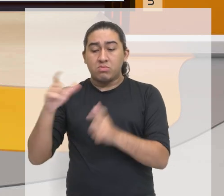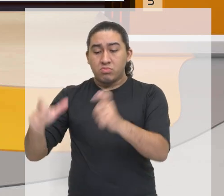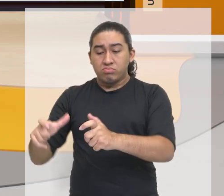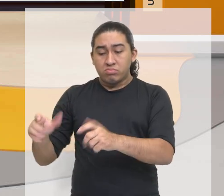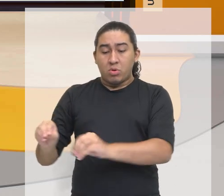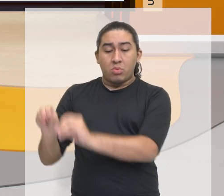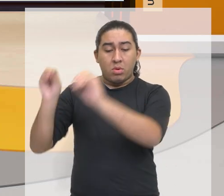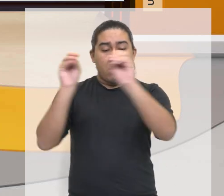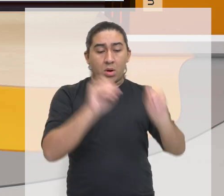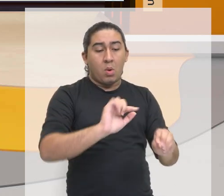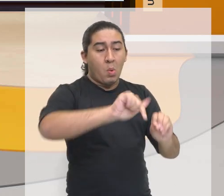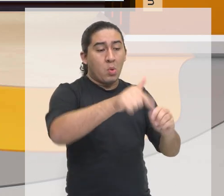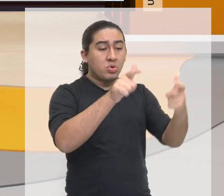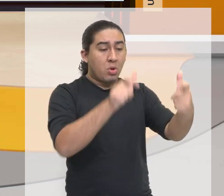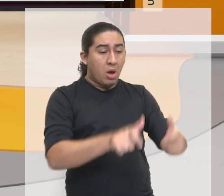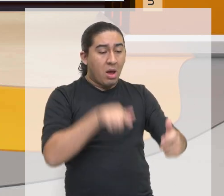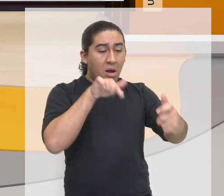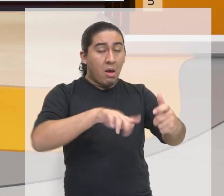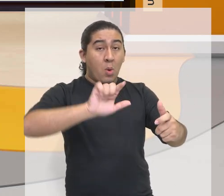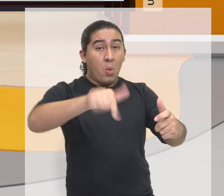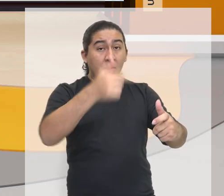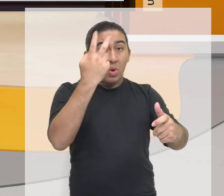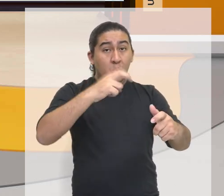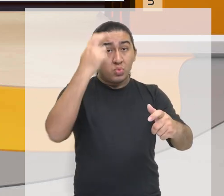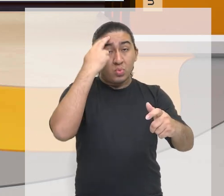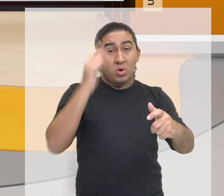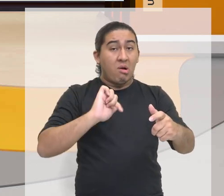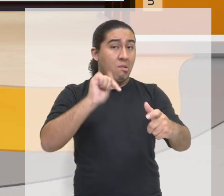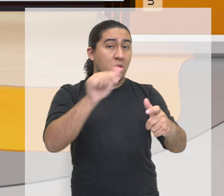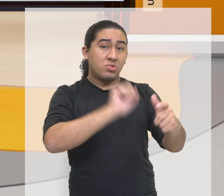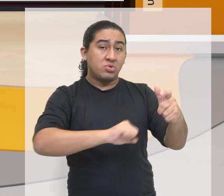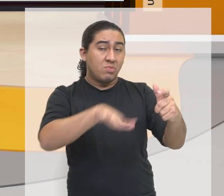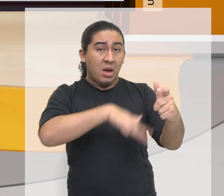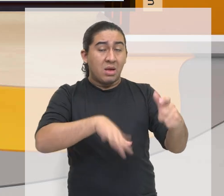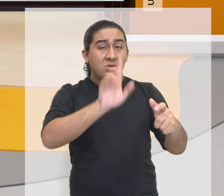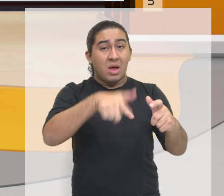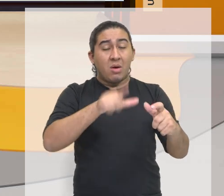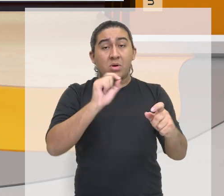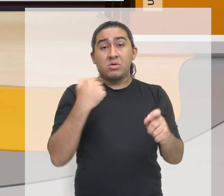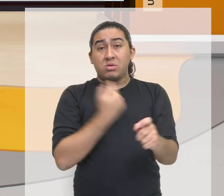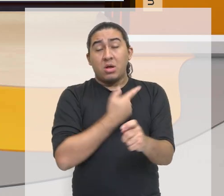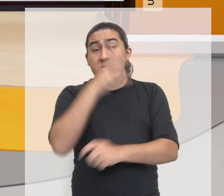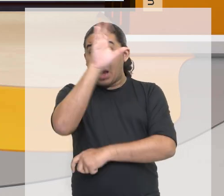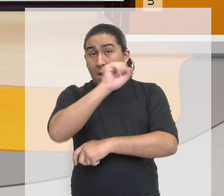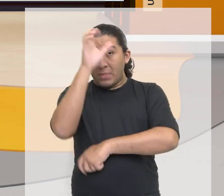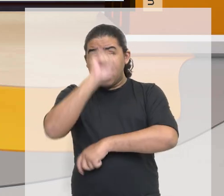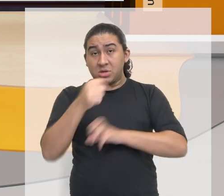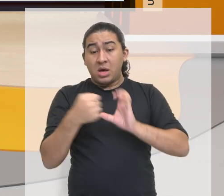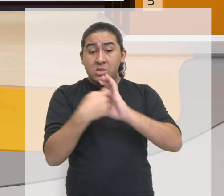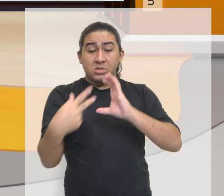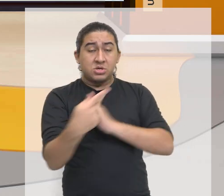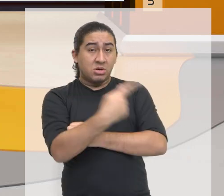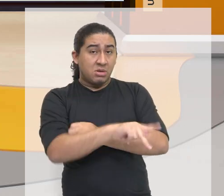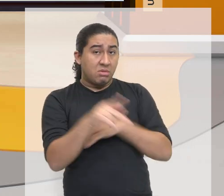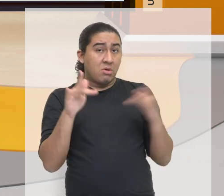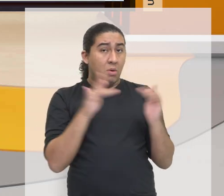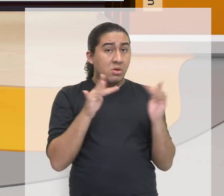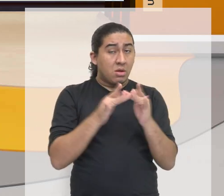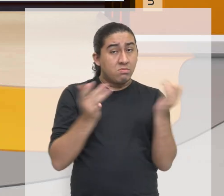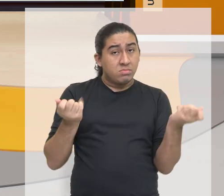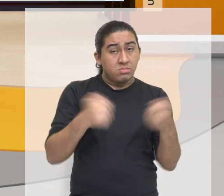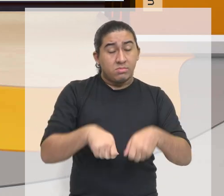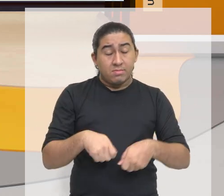local, em outra cultura, acabamos ali conhecendo e absorvendo características culturais daquele local em que nós